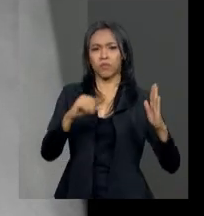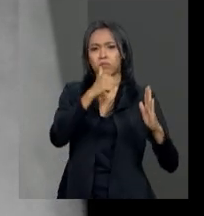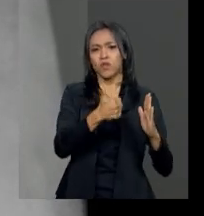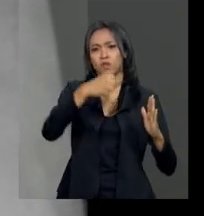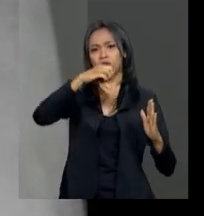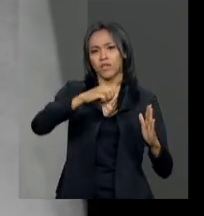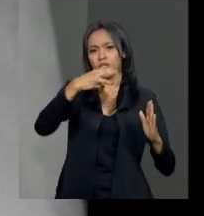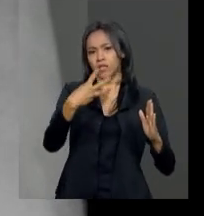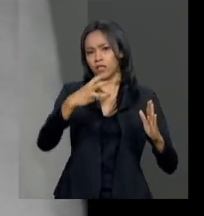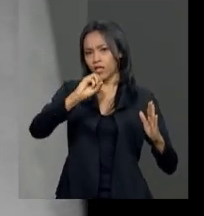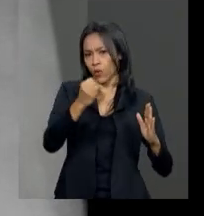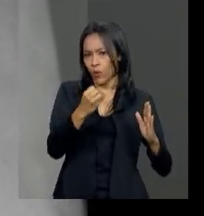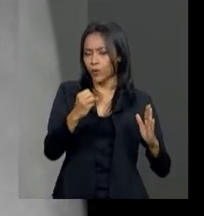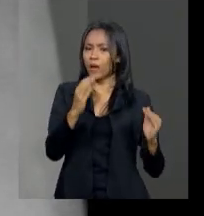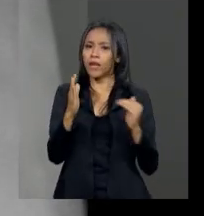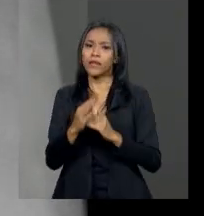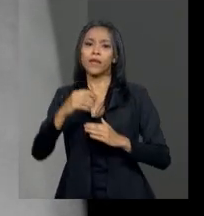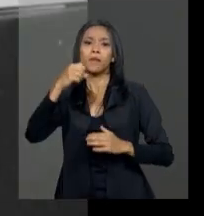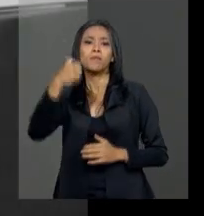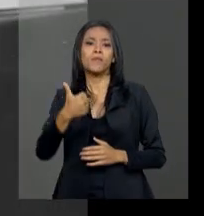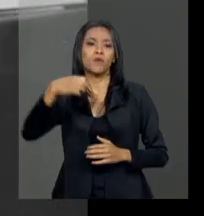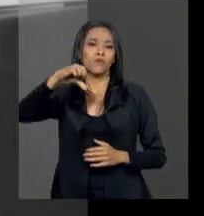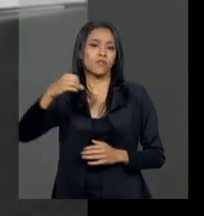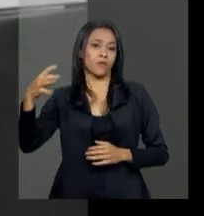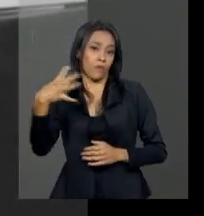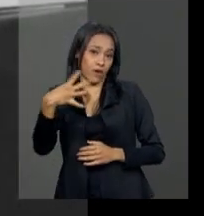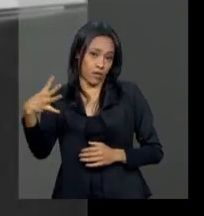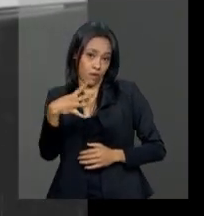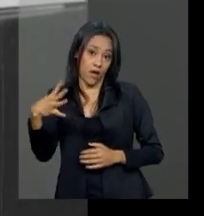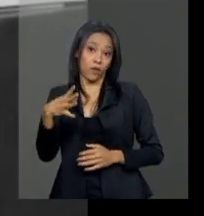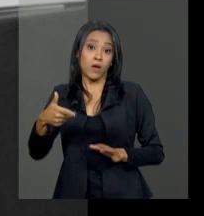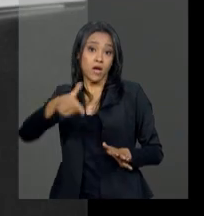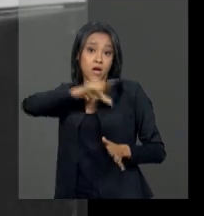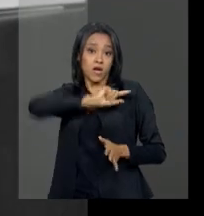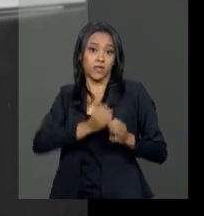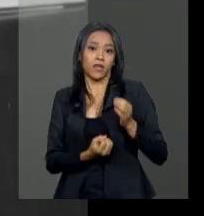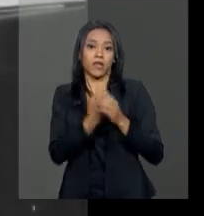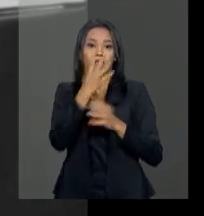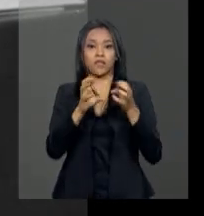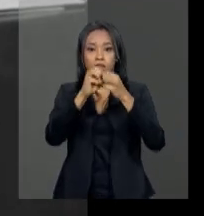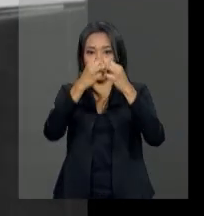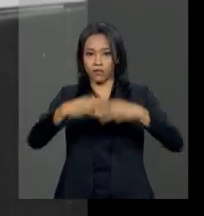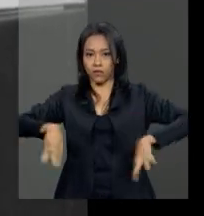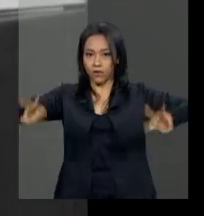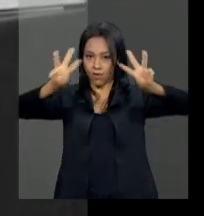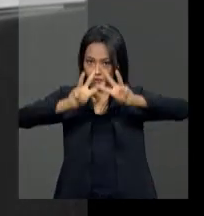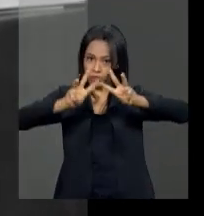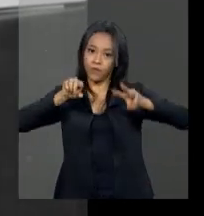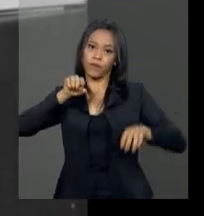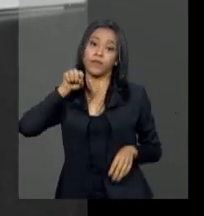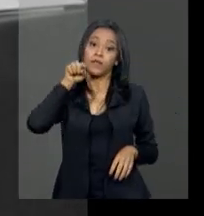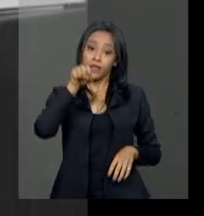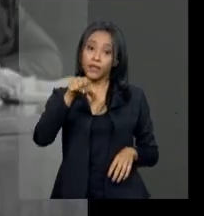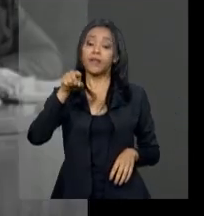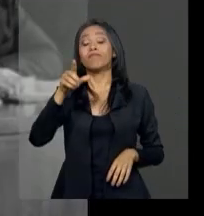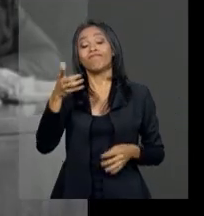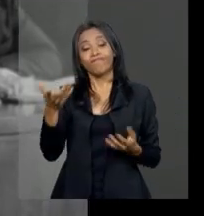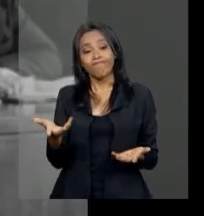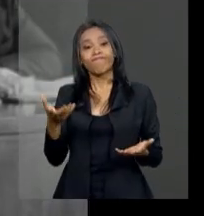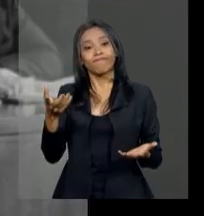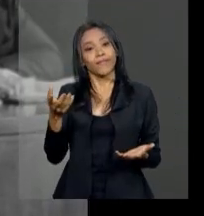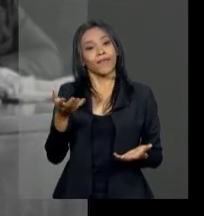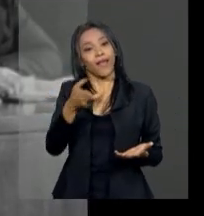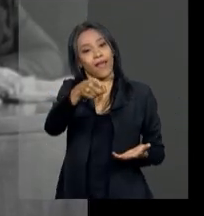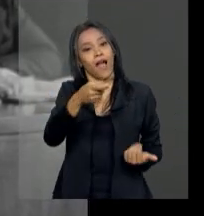1938 e 1944, antes da criação das Nações Unidas. E por um acaso do destino,